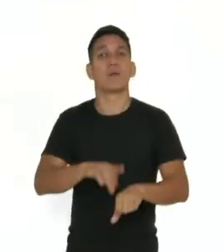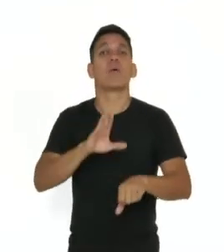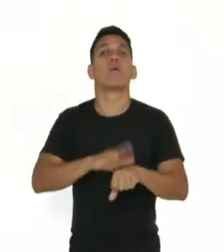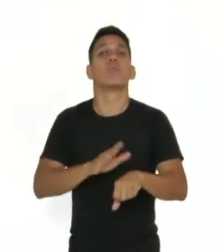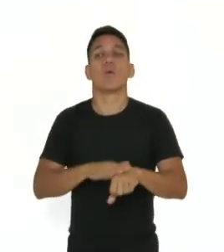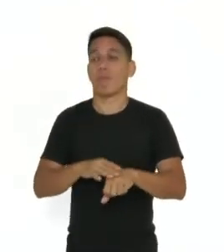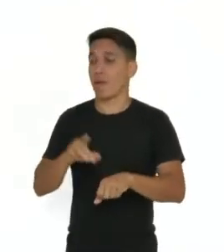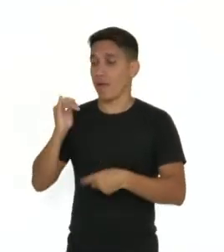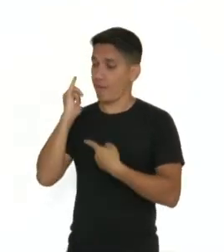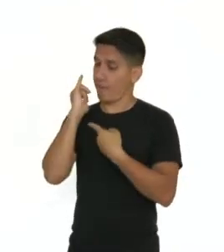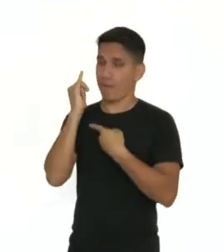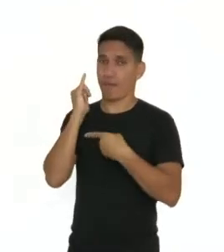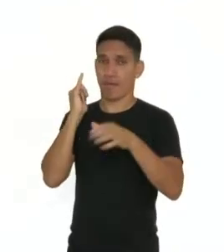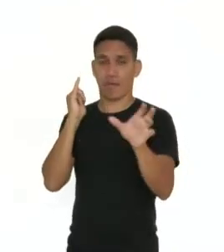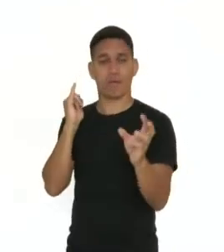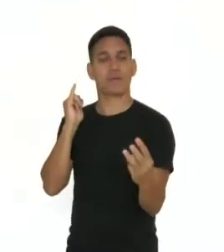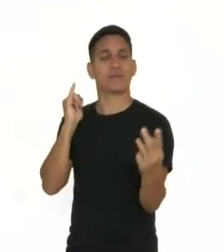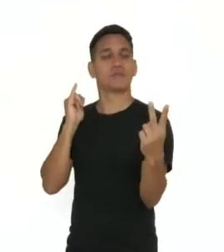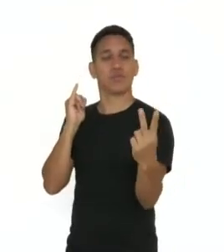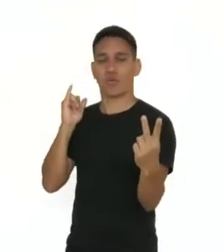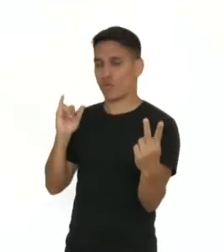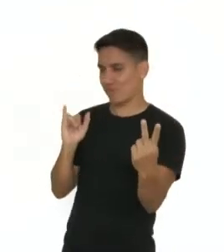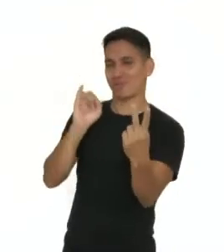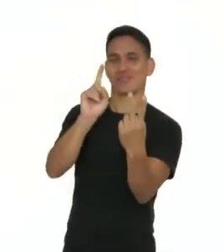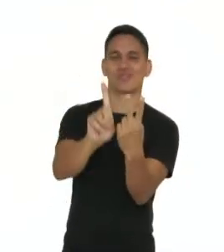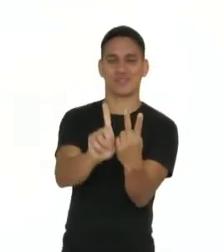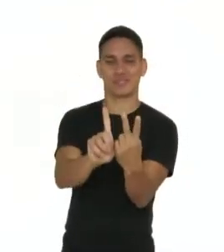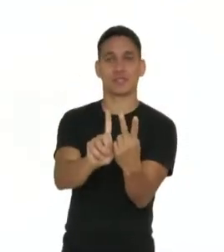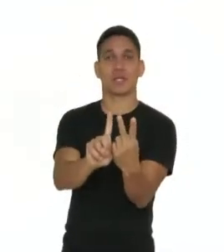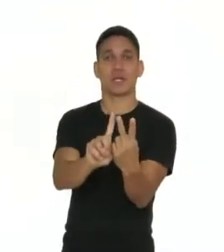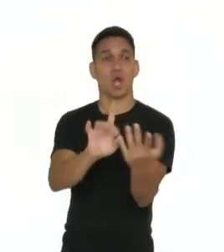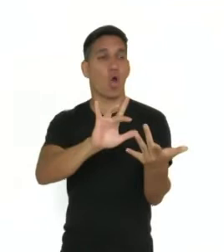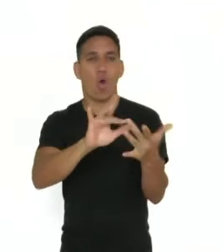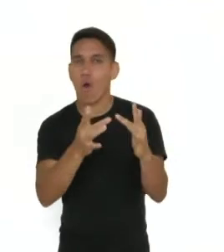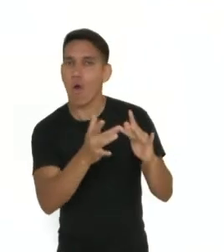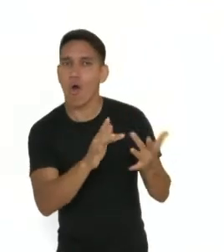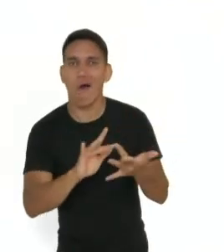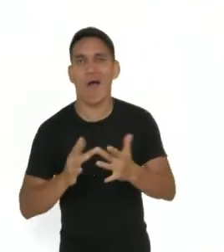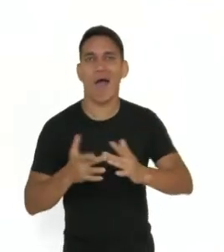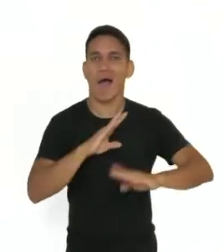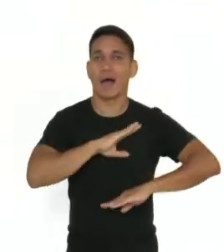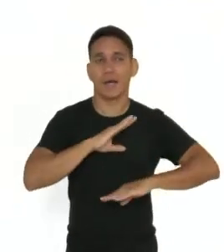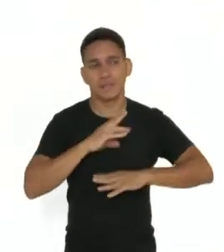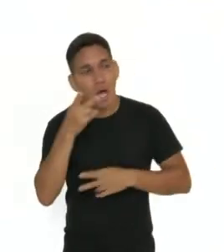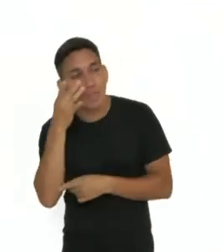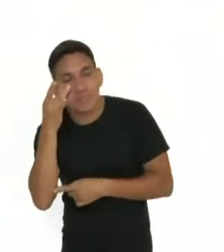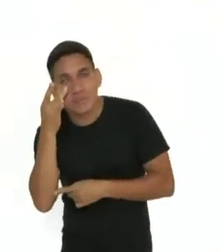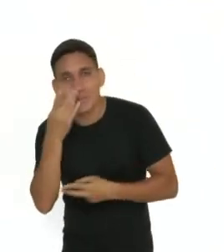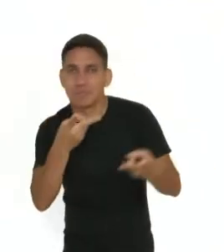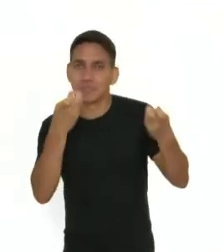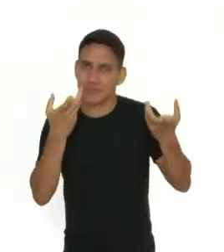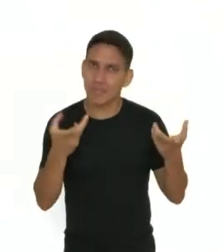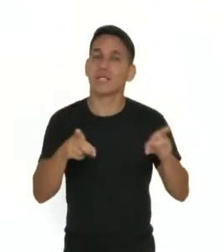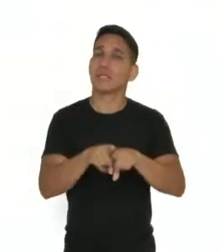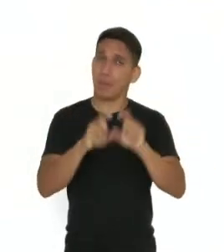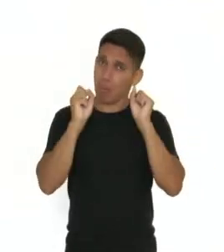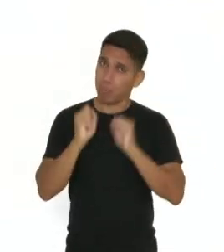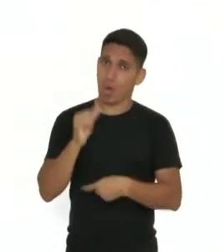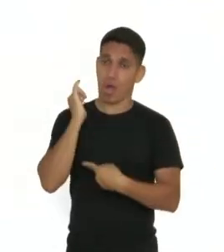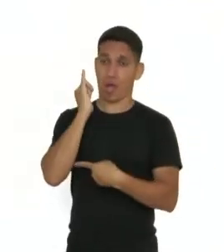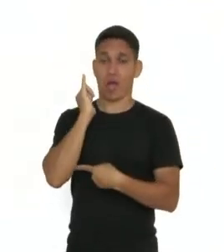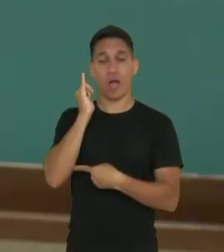um personagem e ter contato direto, né, com os fatos. Ele pode ser também um narrador